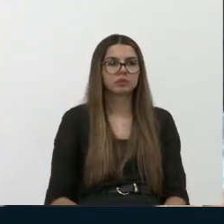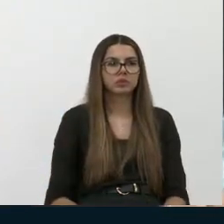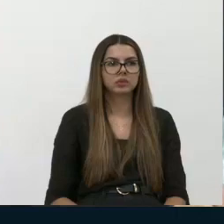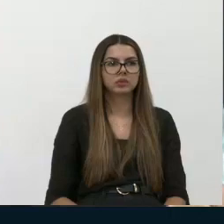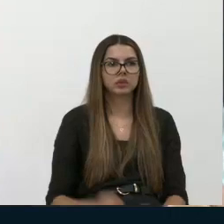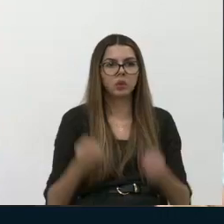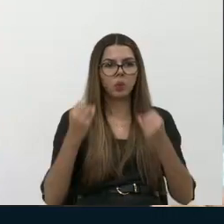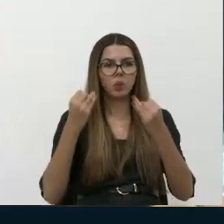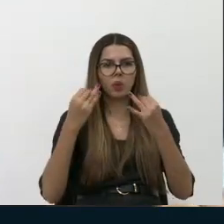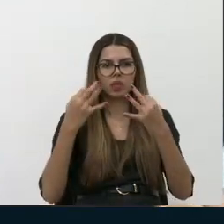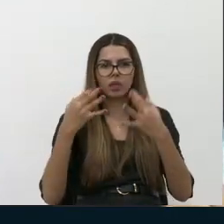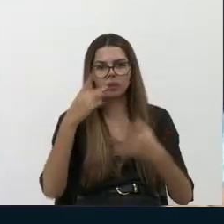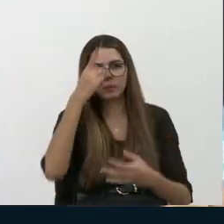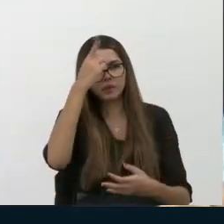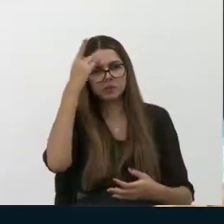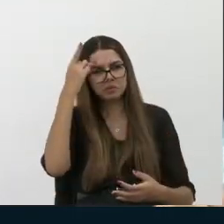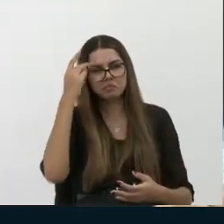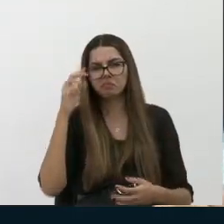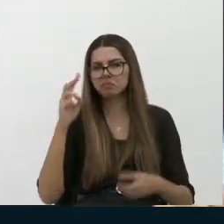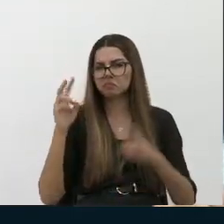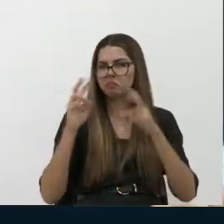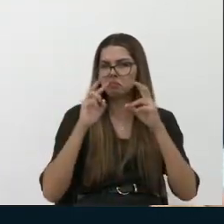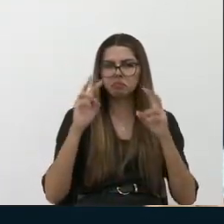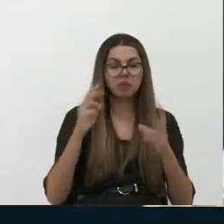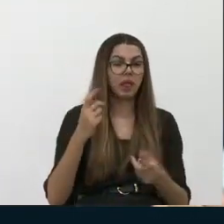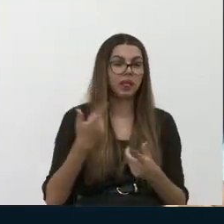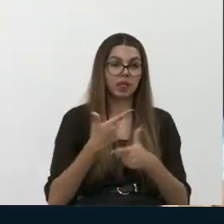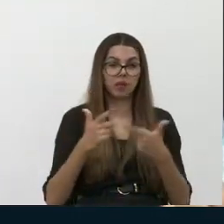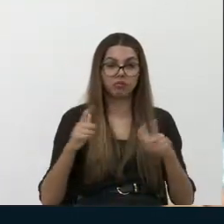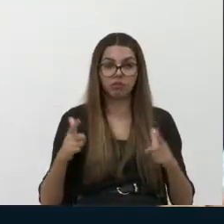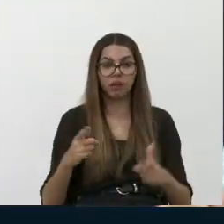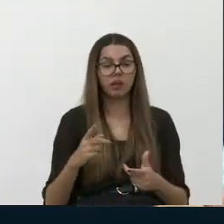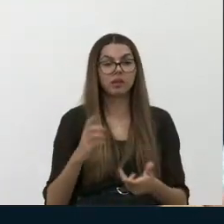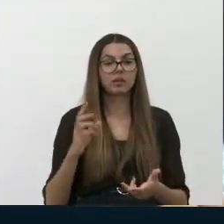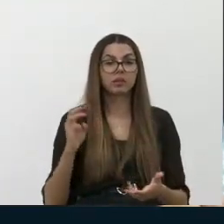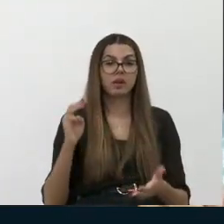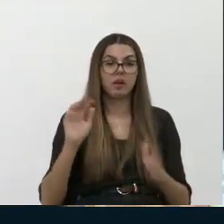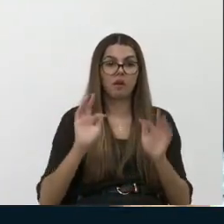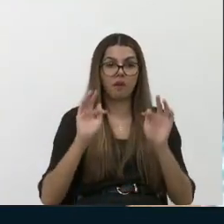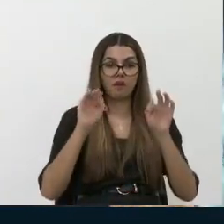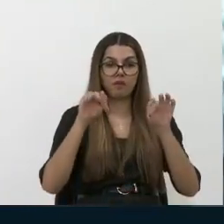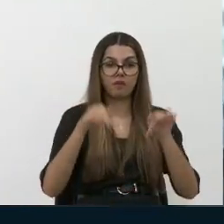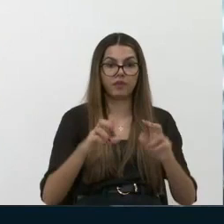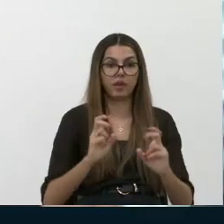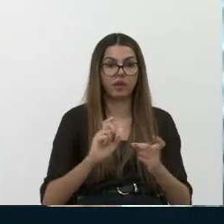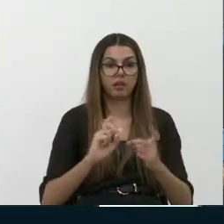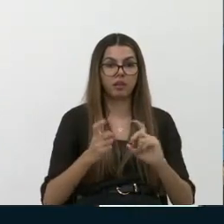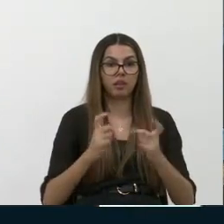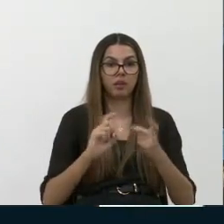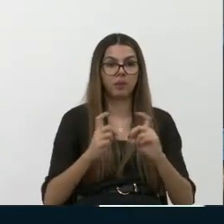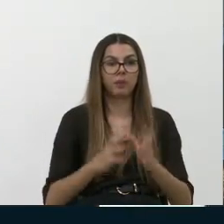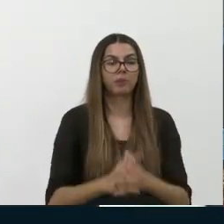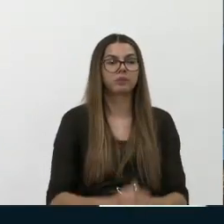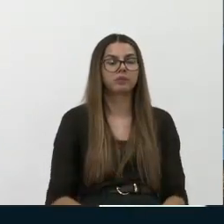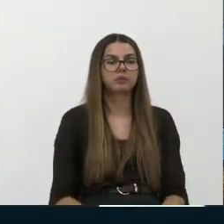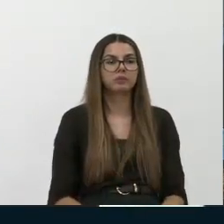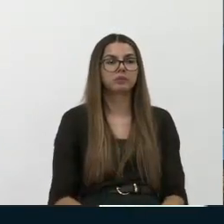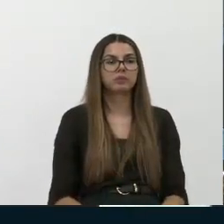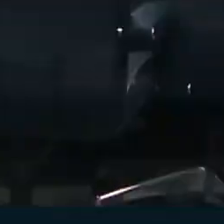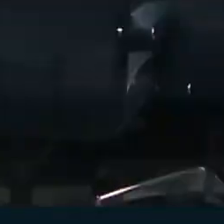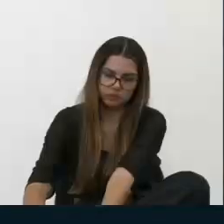Contagem de quórum, visualmente não há quórum para continuar os trabalhos. Dou por encerrado a presente sessão.